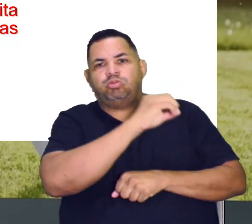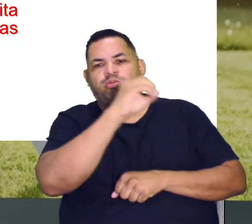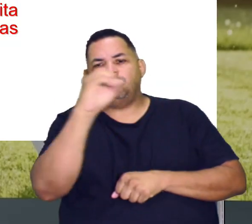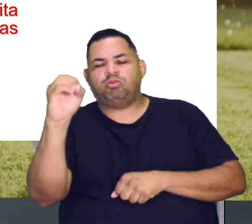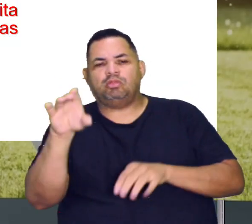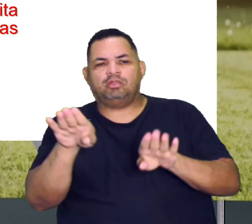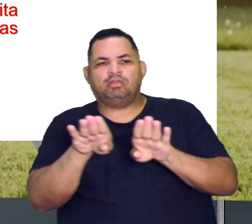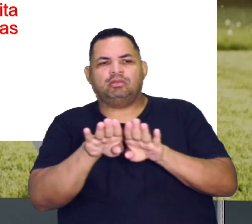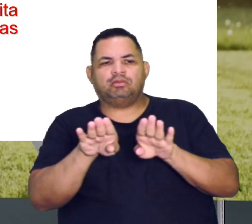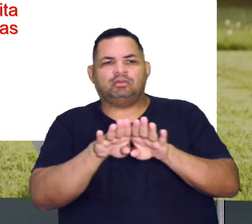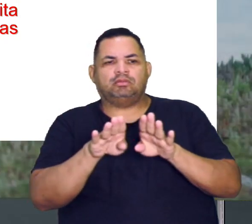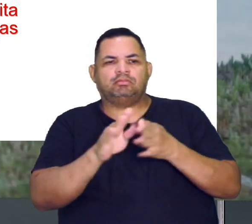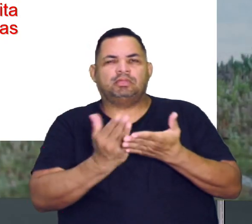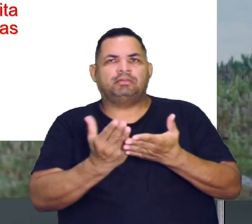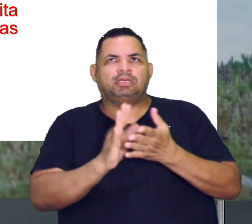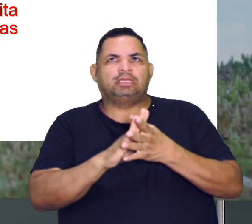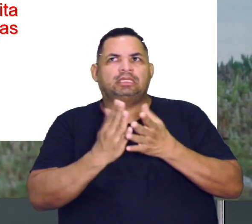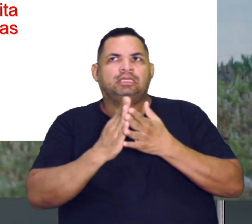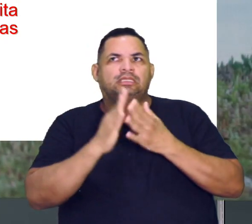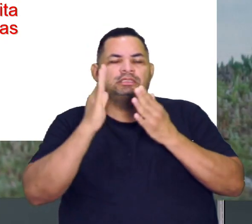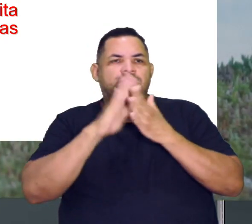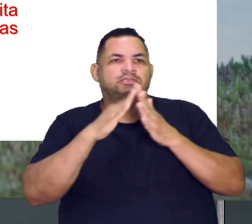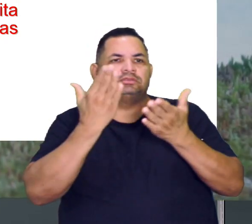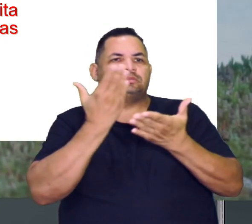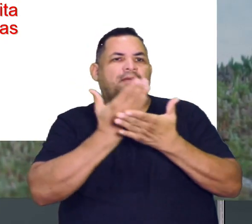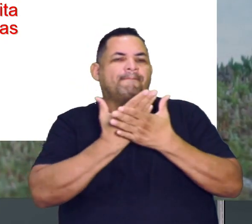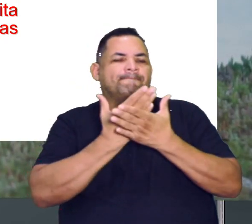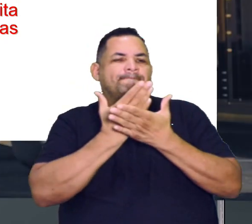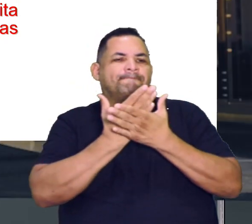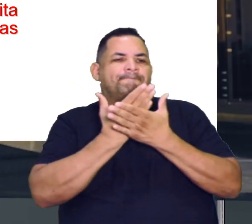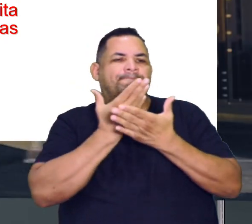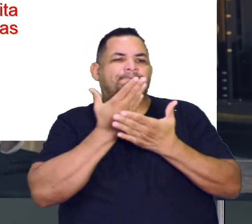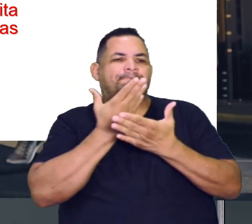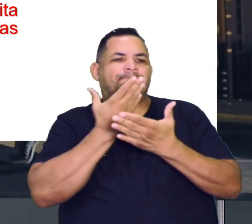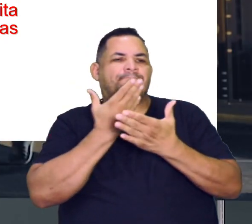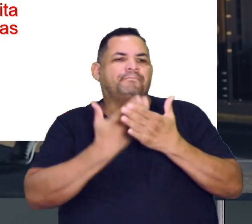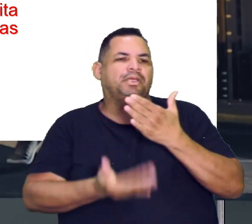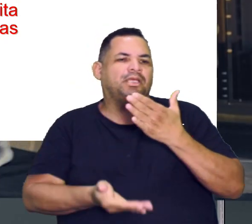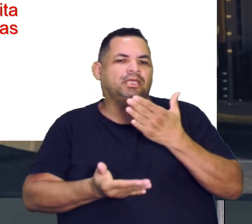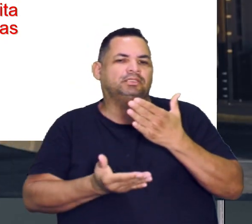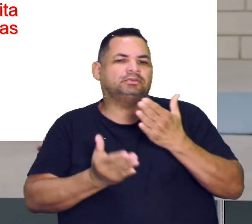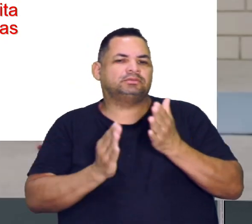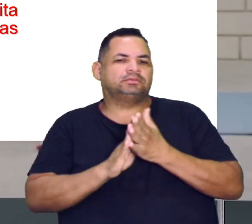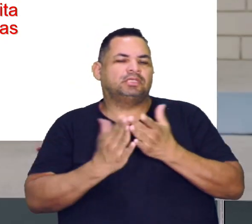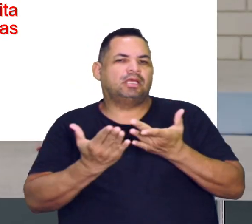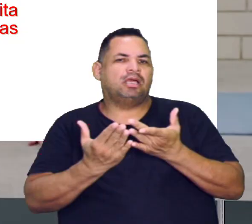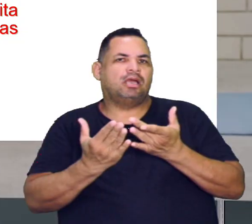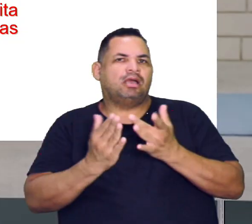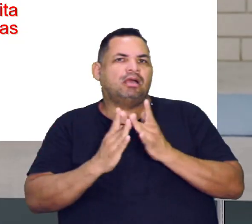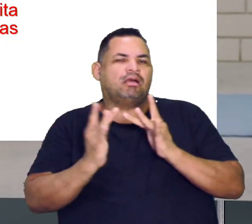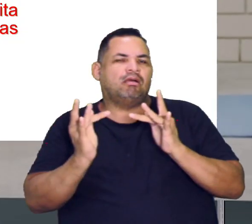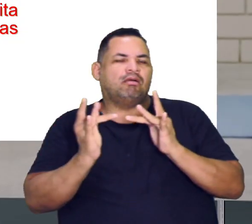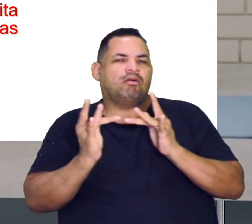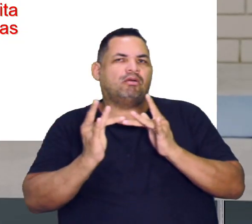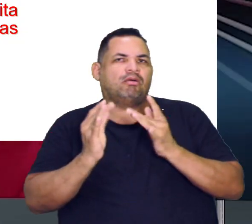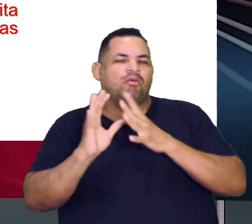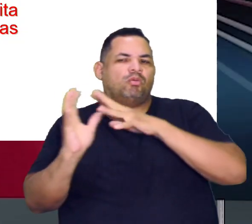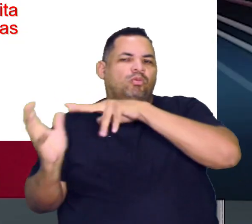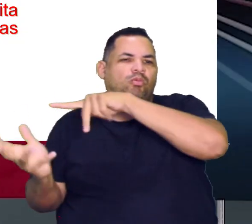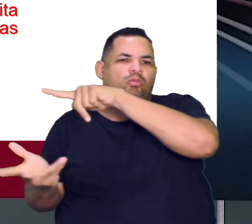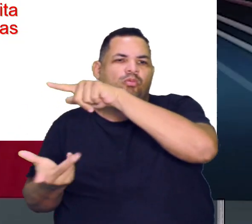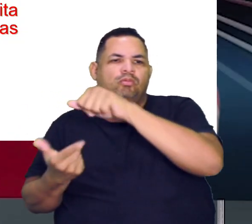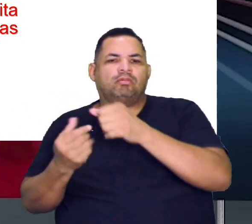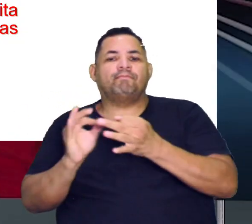também acaba ficando desconectado do mundo se a gente ficar muito tempo aí na frente das telas, né? Então, assim, se não souber ter